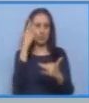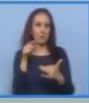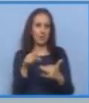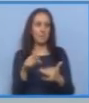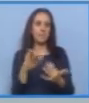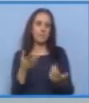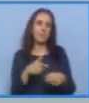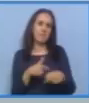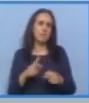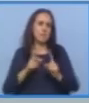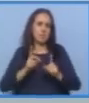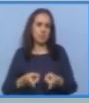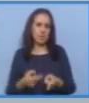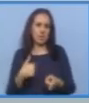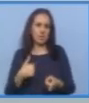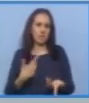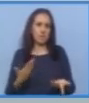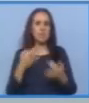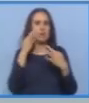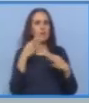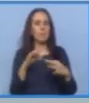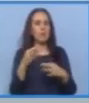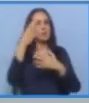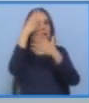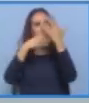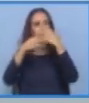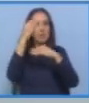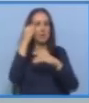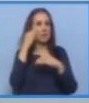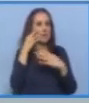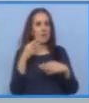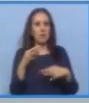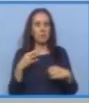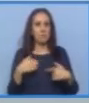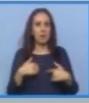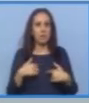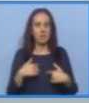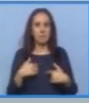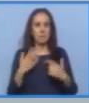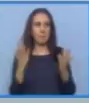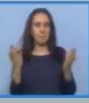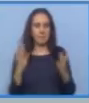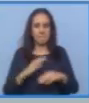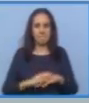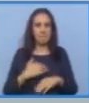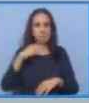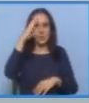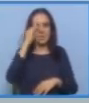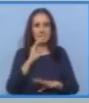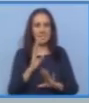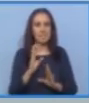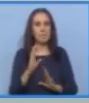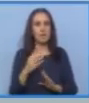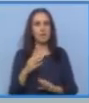uma fase a começar em que é normal estar a aprender, é normal que não saiba quando é que tem que abrir os braços ou fechar. Quem vai celebrar... Mas